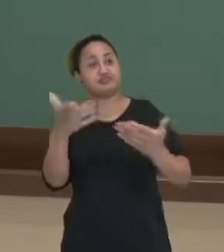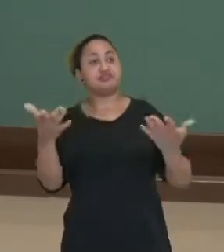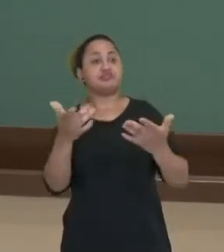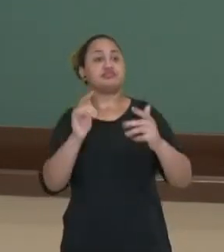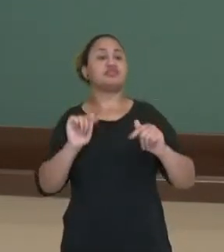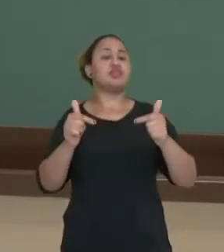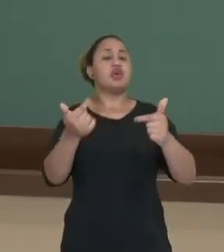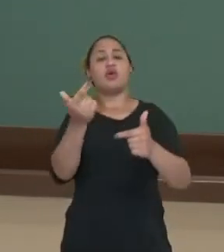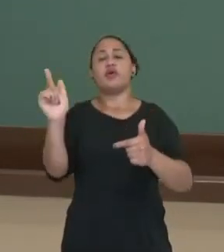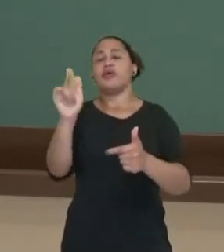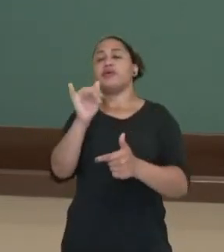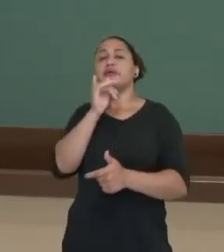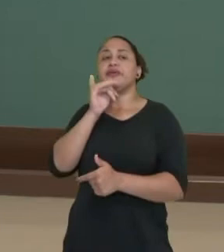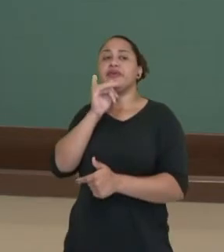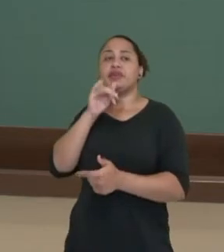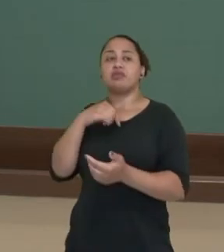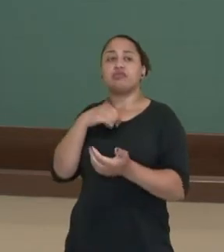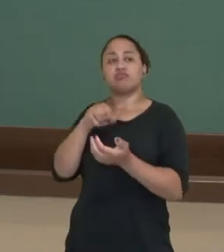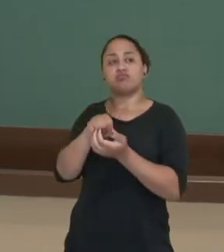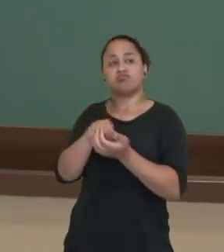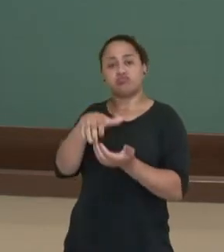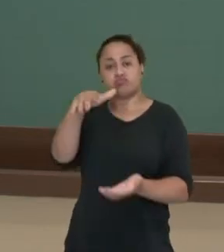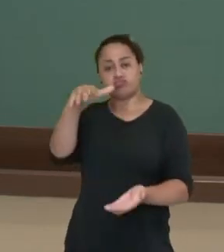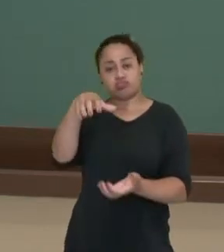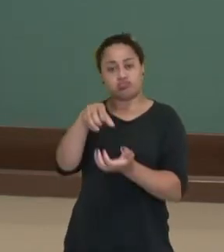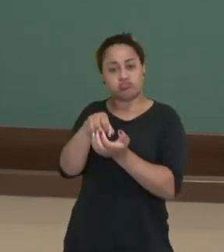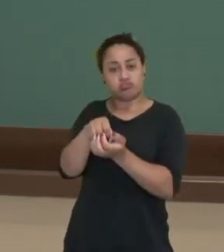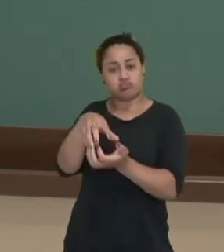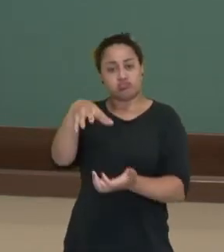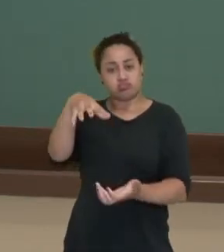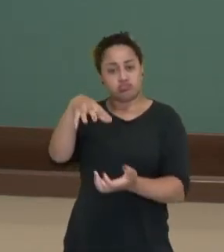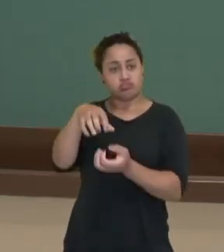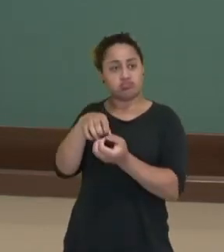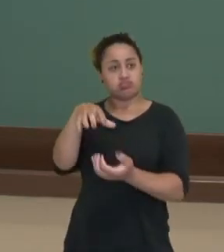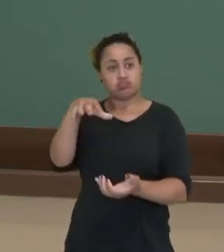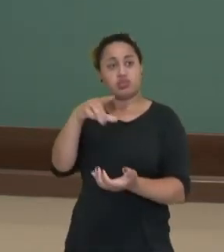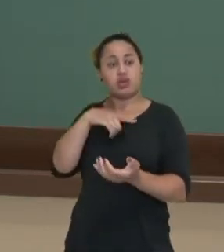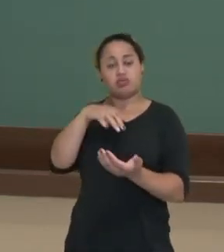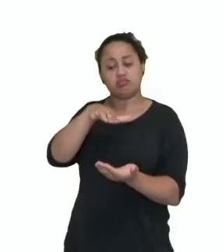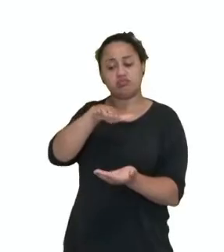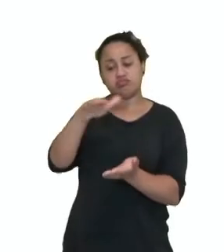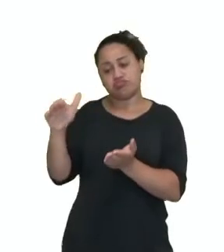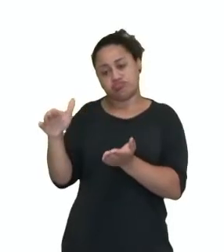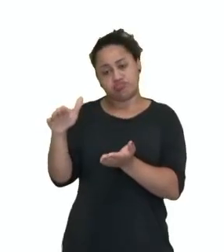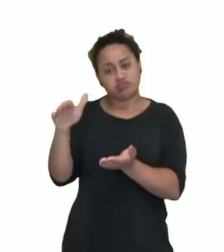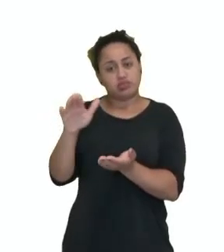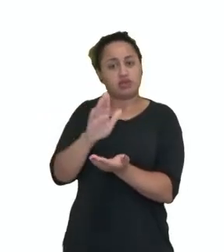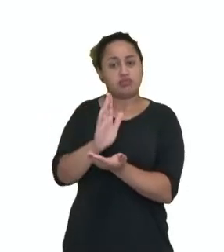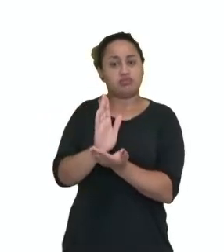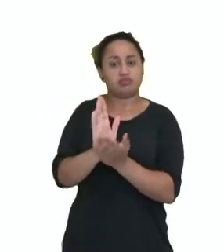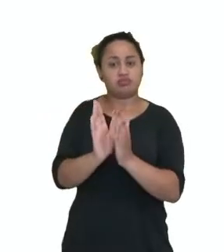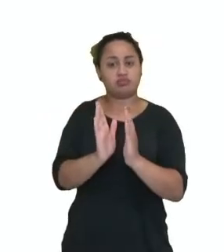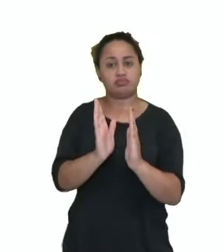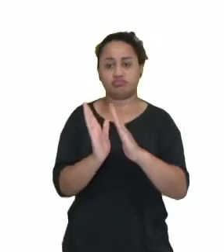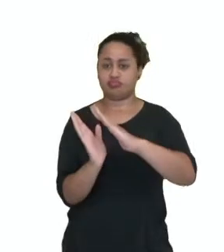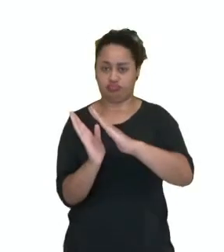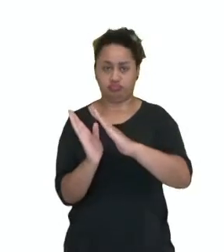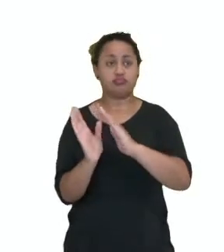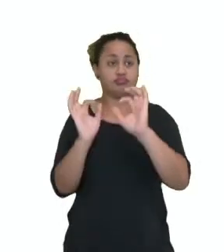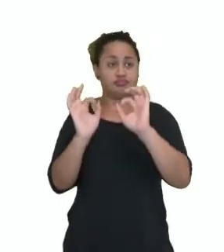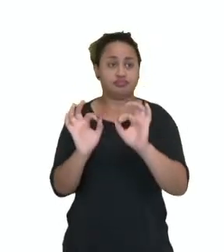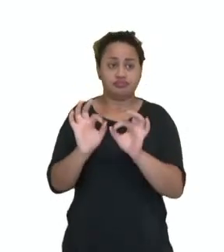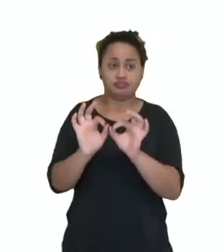um outro exemplo. Eu tenho aqui um prisma que ele tem inclinado, ou seja, a altura dele aqui, ou